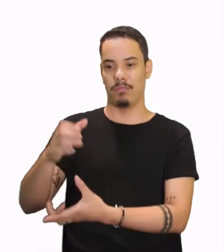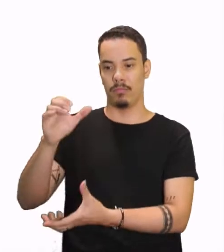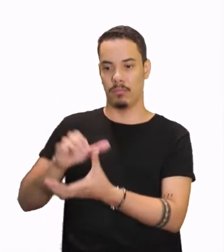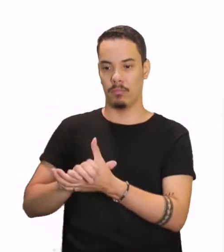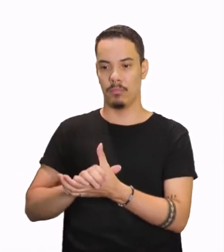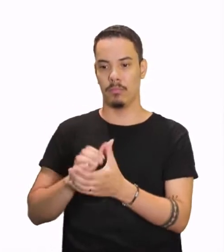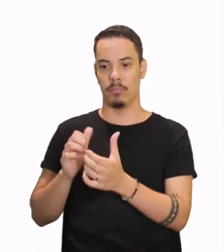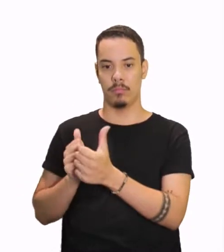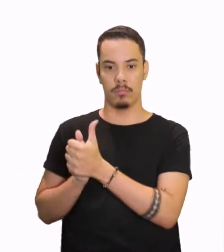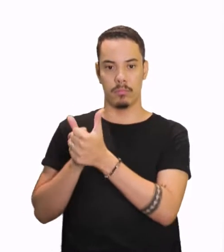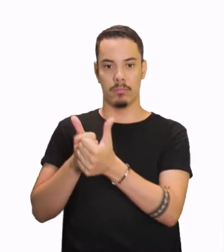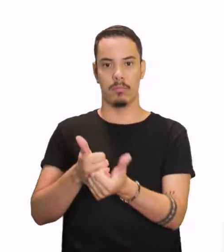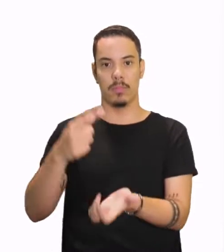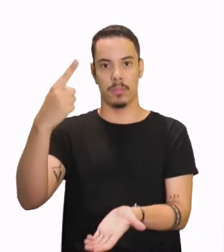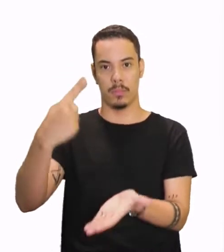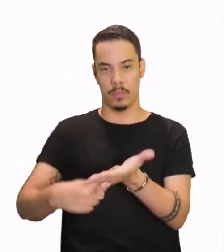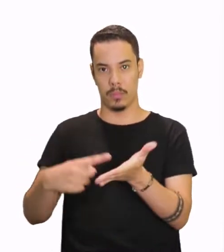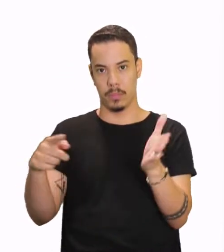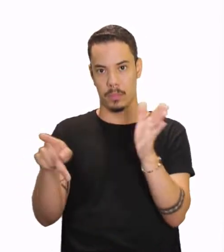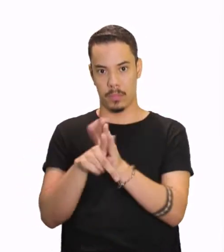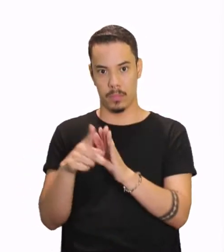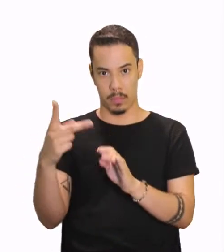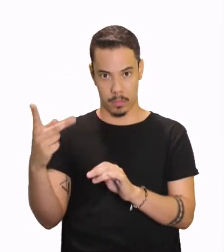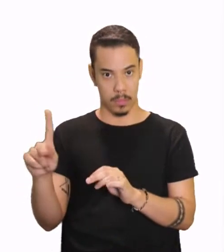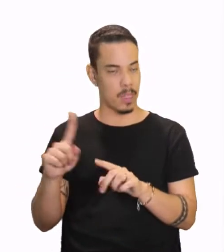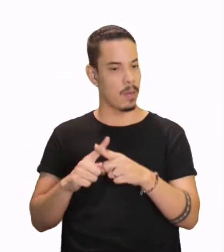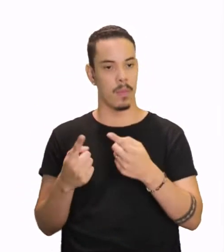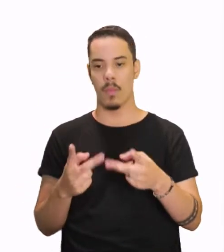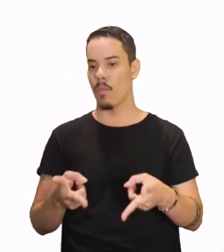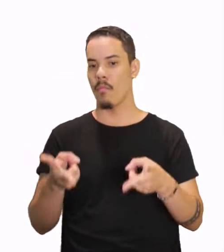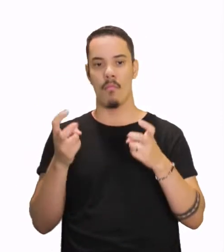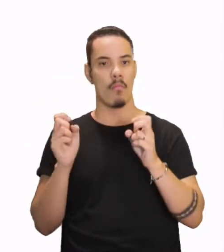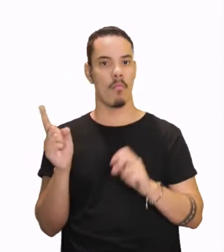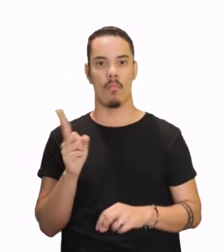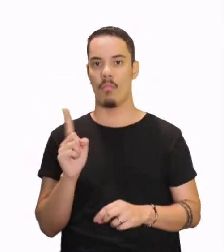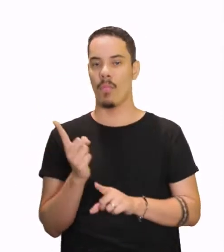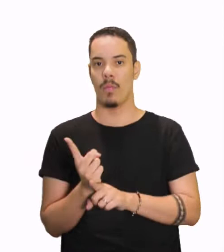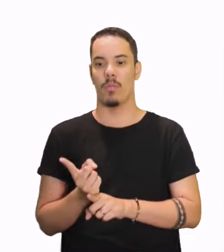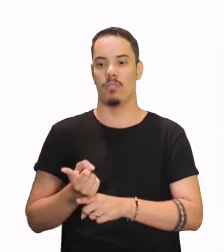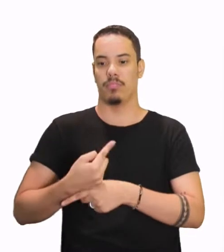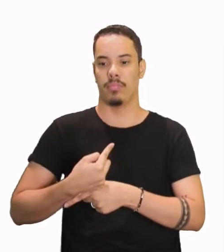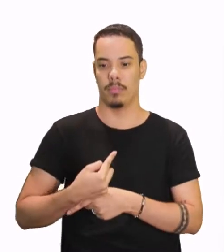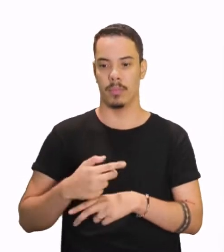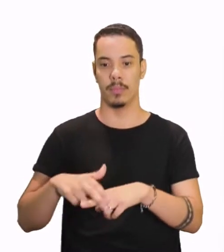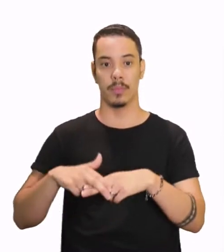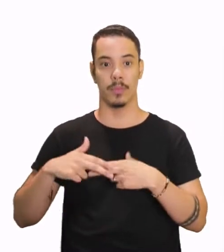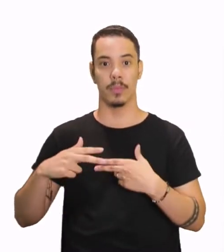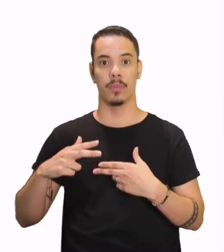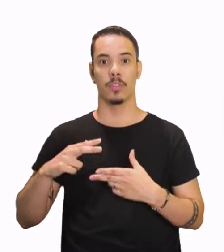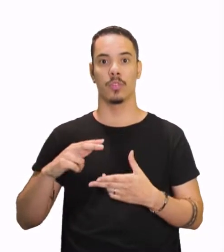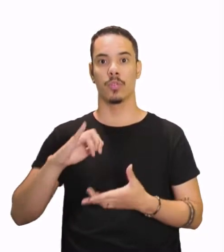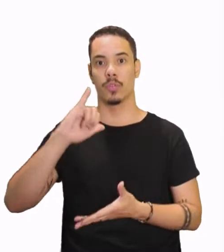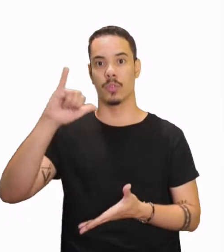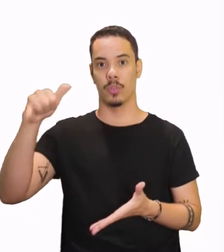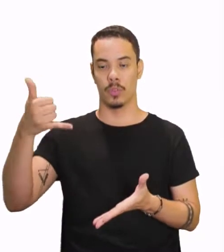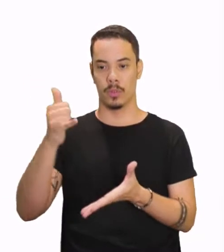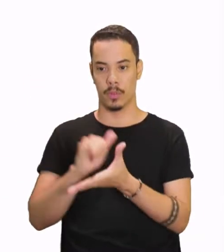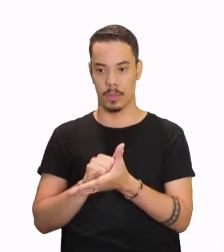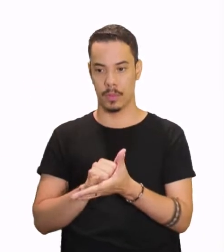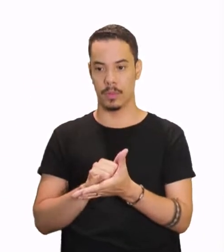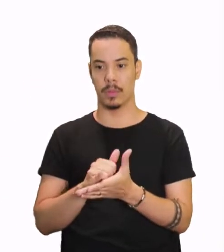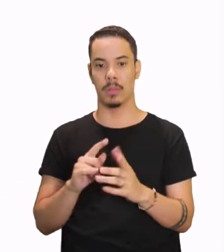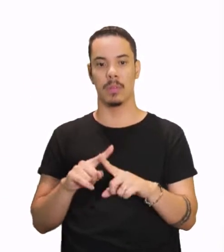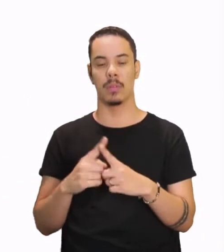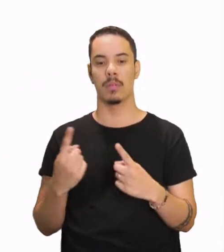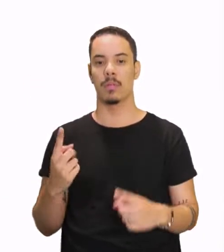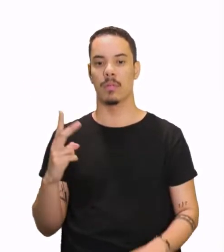nas costas para o compromisso, sem perceber que estava sendo enganado. Daí justifica o mote: mais